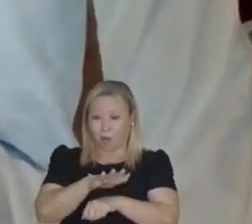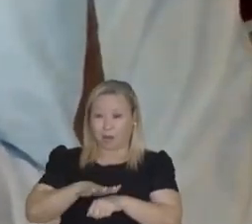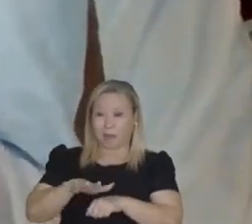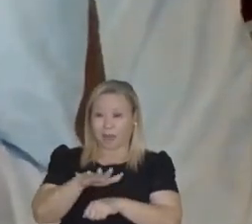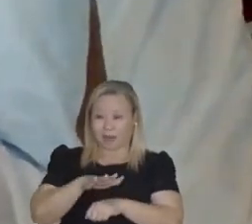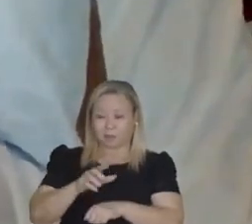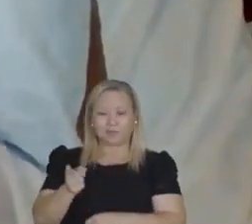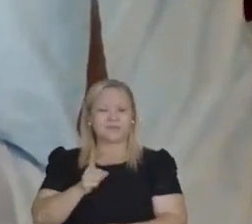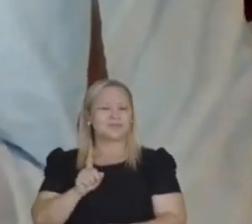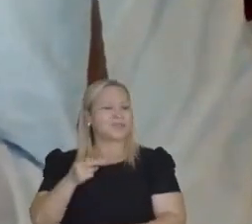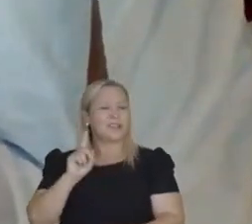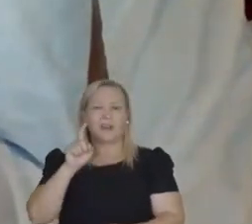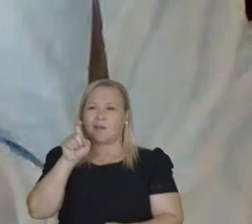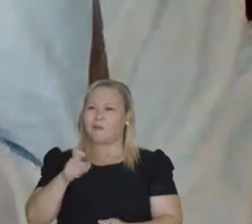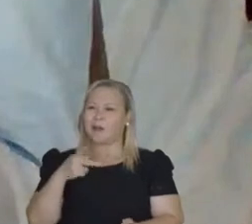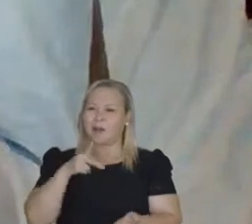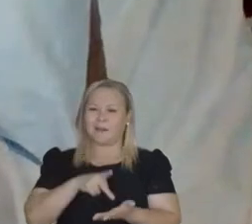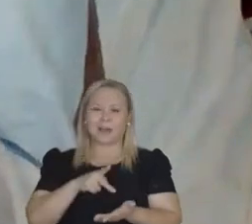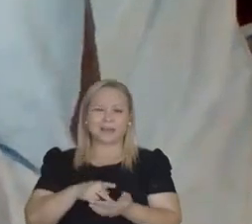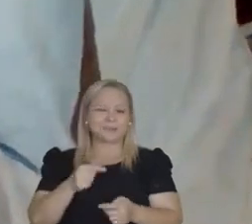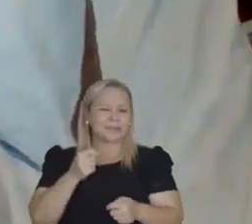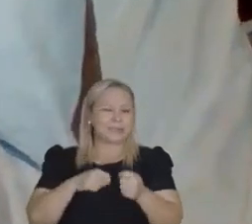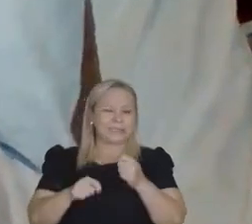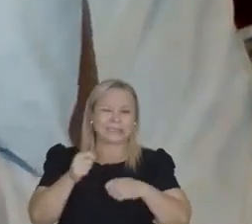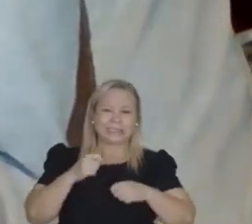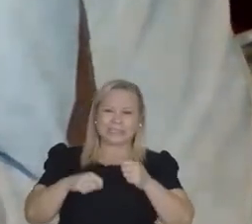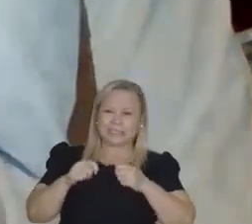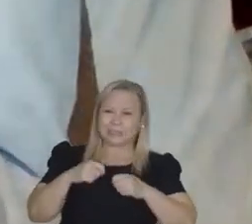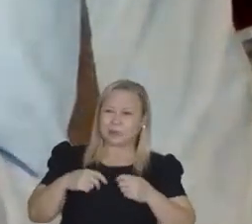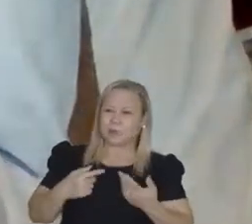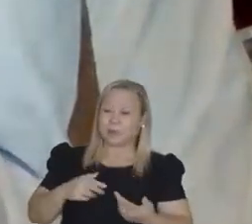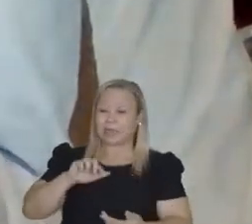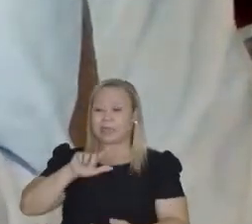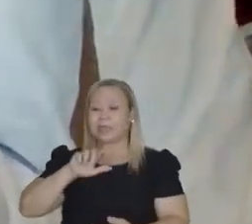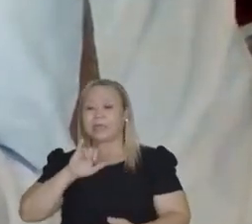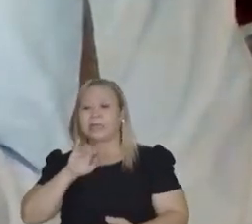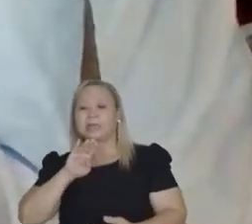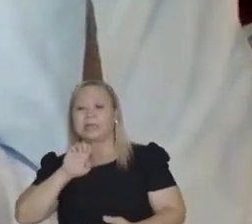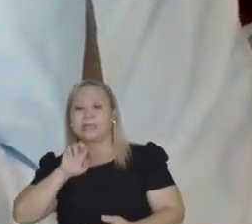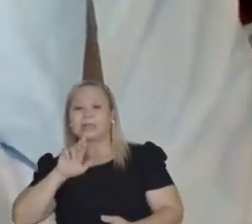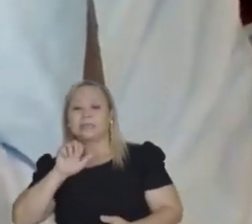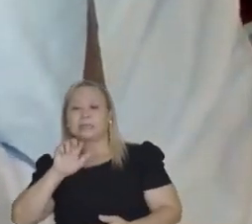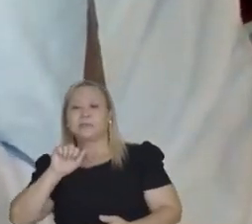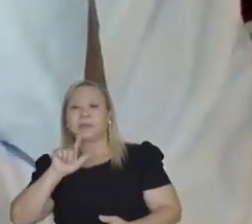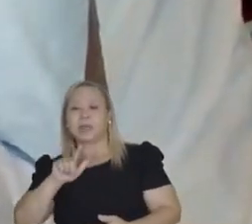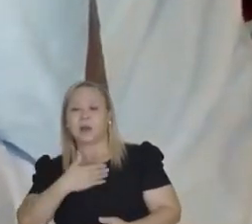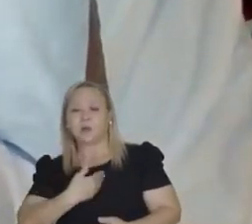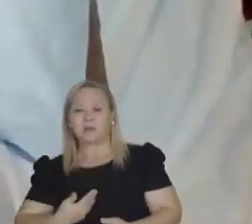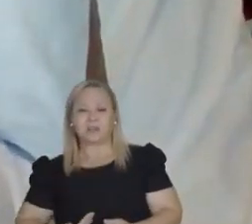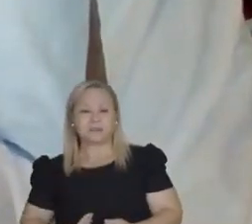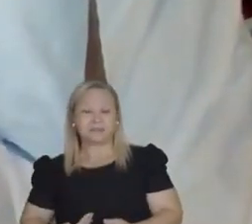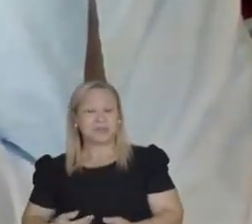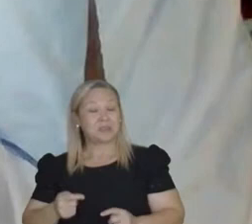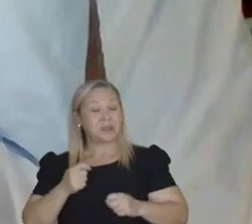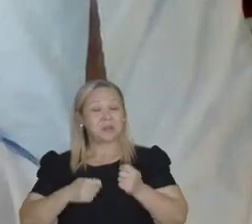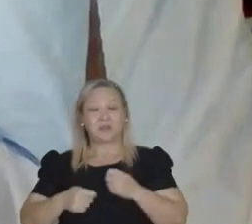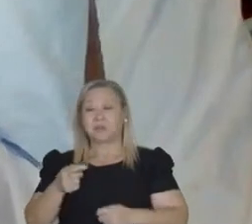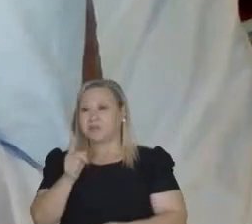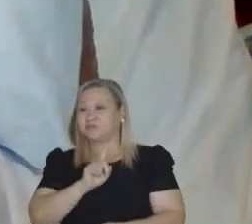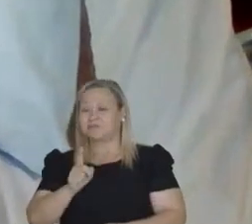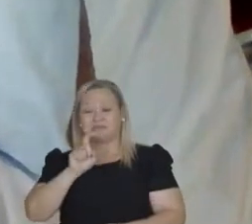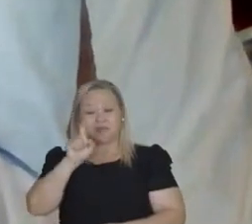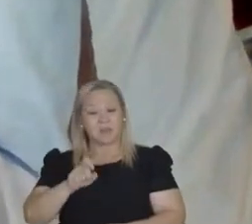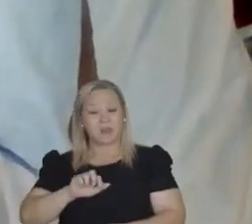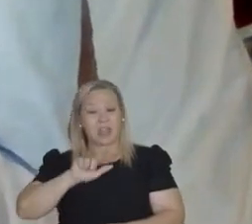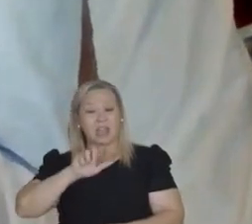tá? Porque, pelo menos na economia, né, ele nem chega a ser liberal.